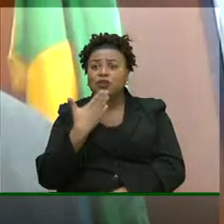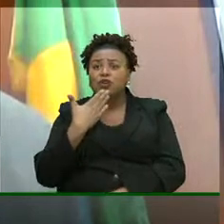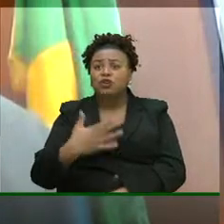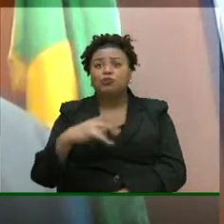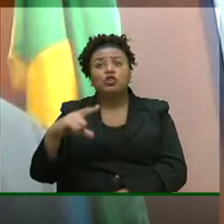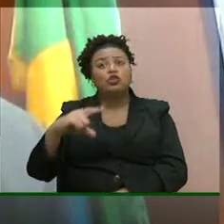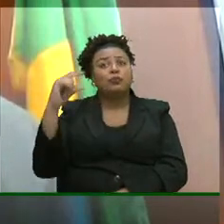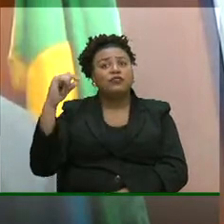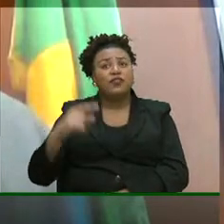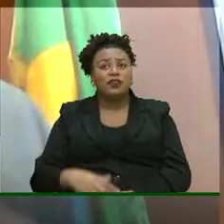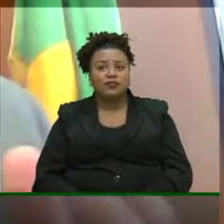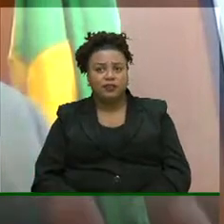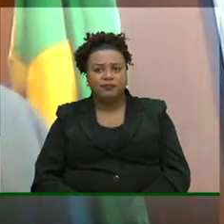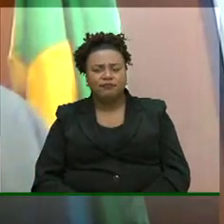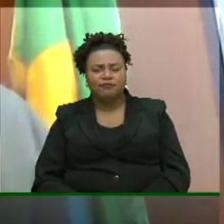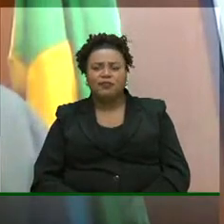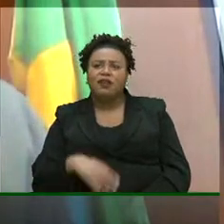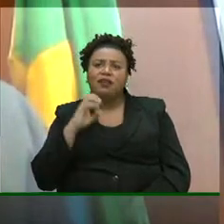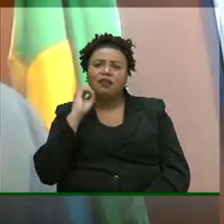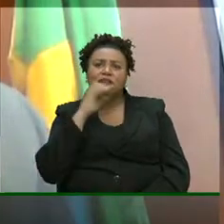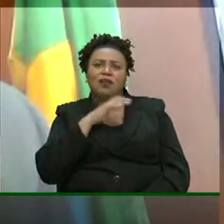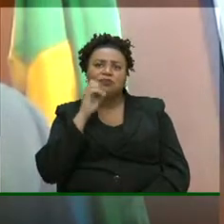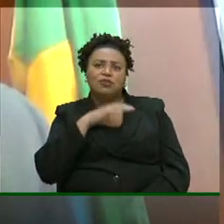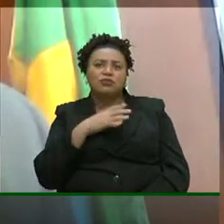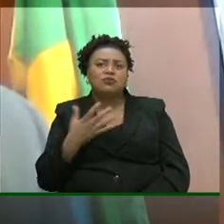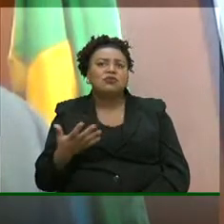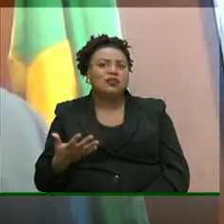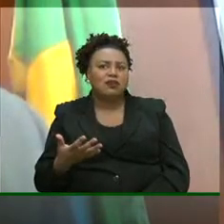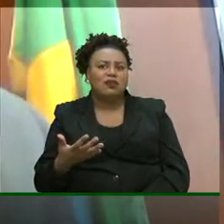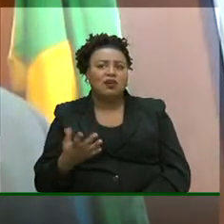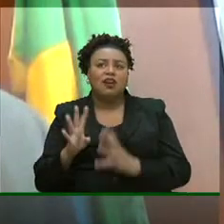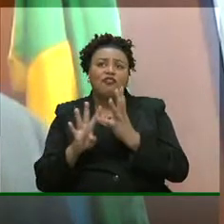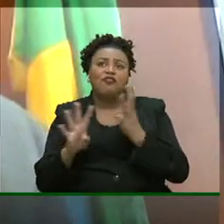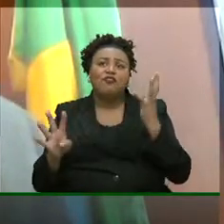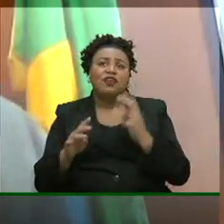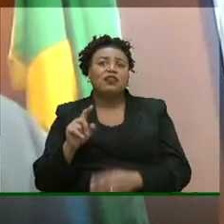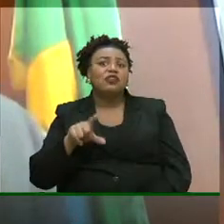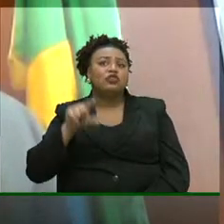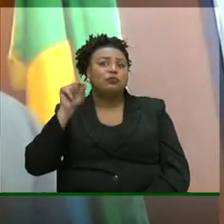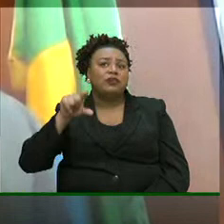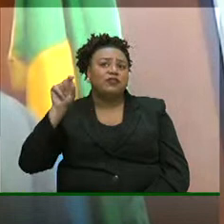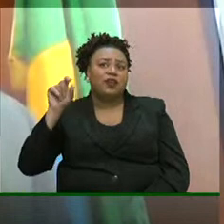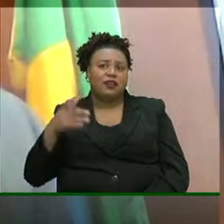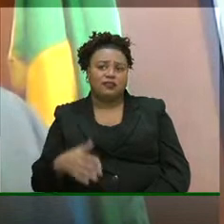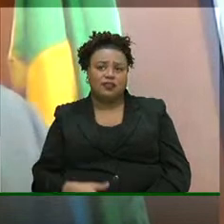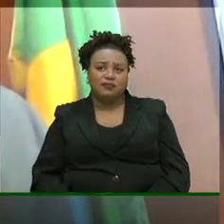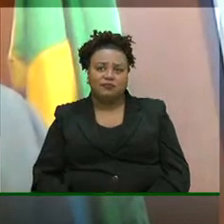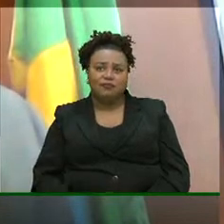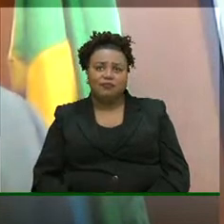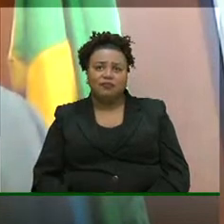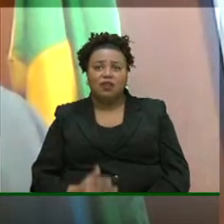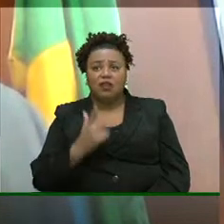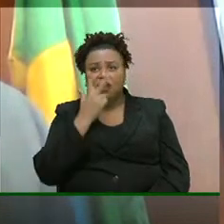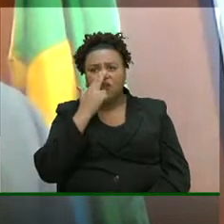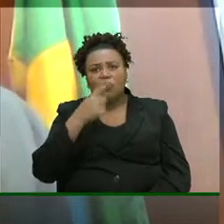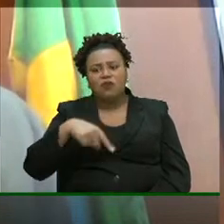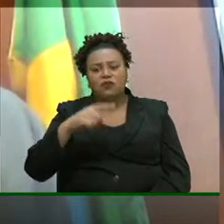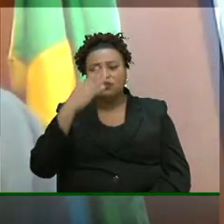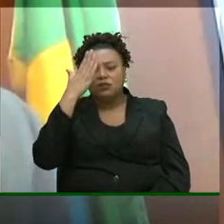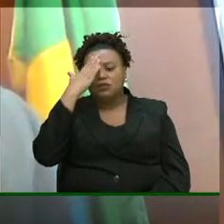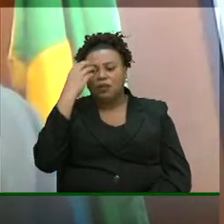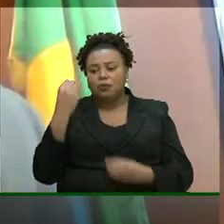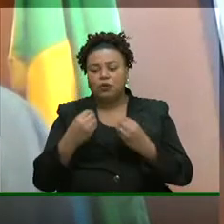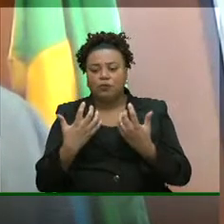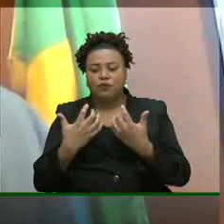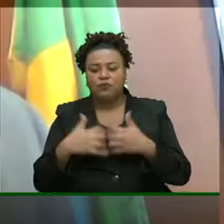de preferência e da absurda e bizarra fila de preferências, né, que, como todos sabem, como